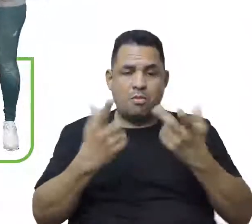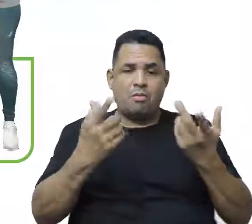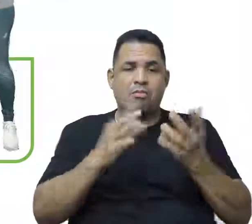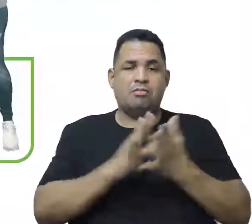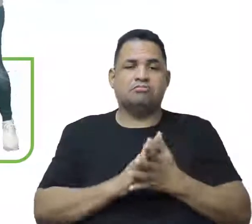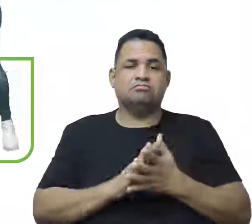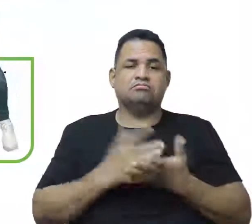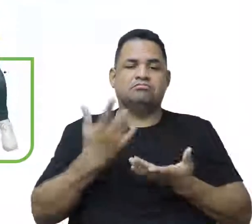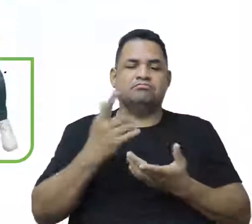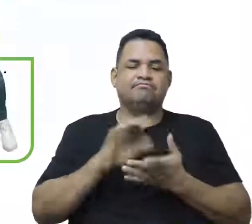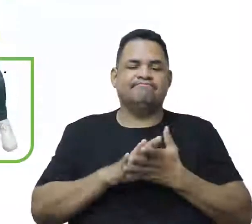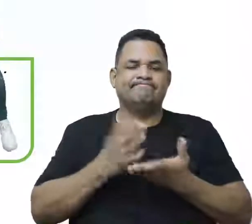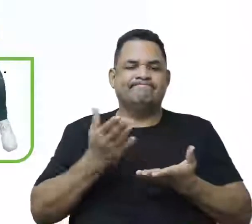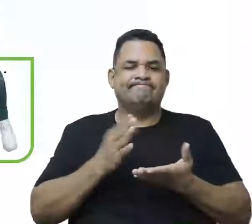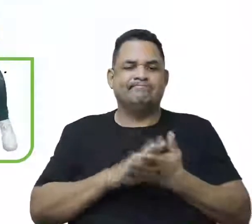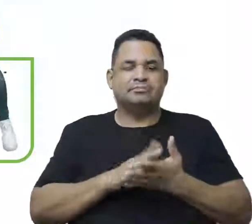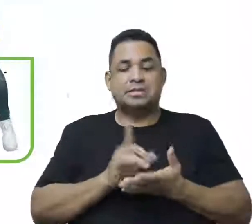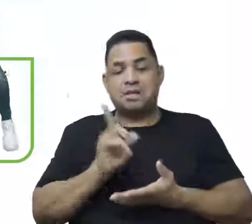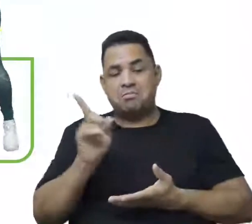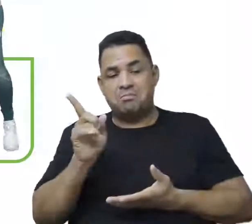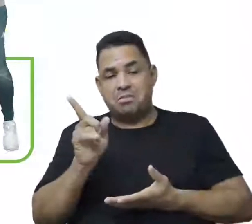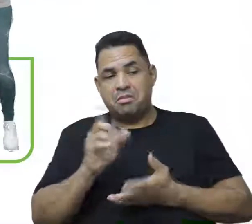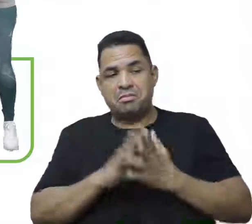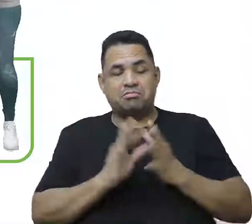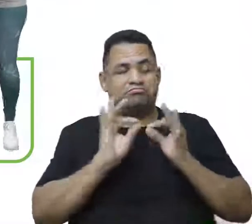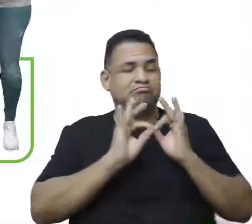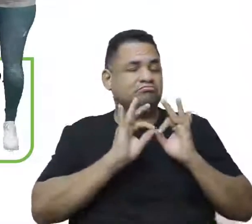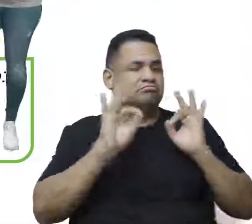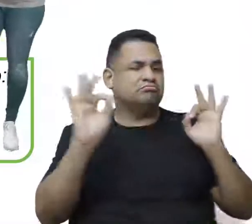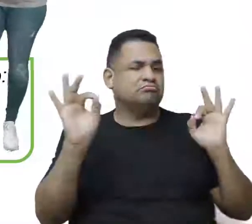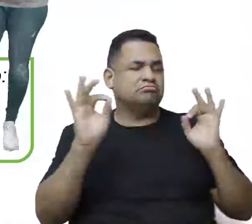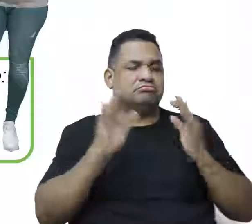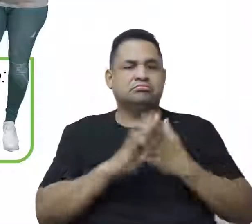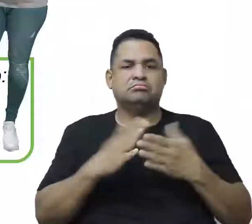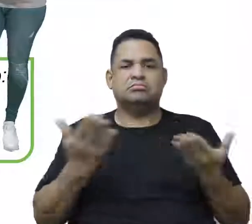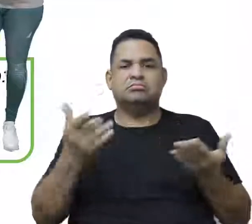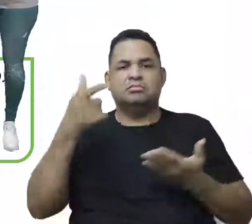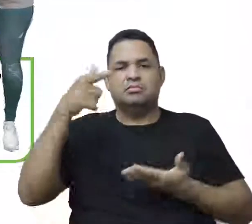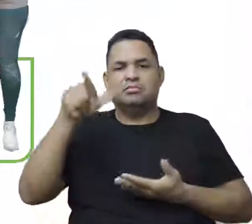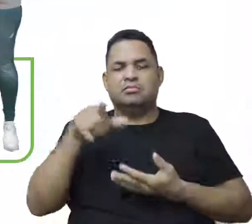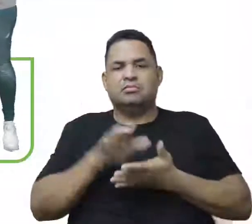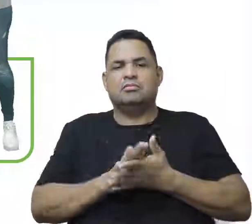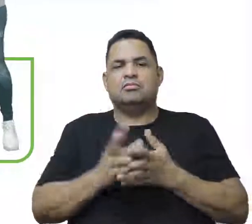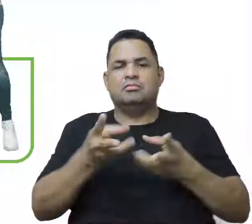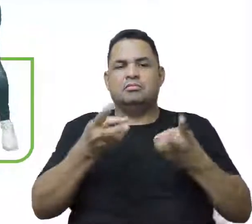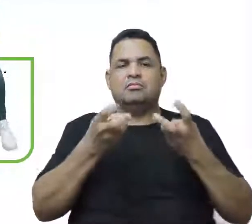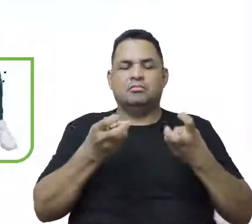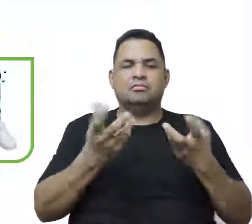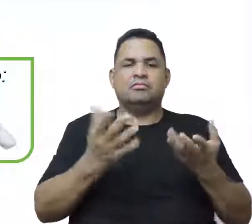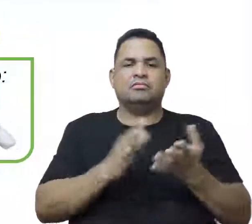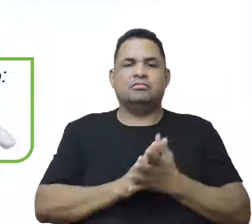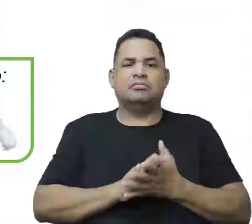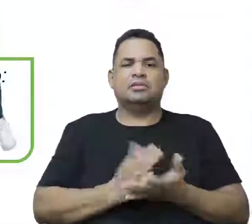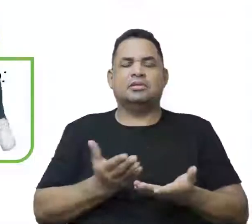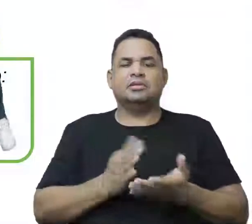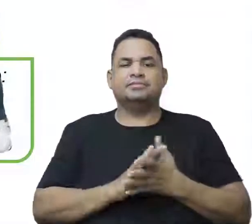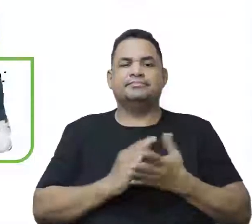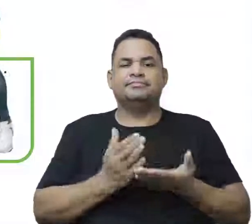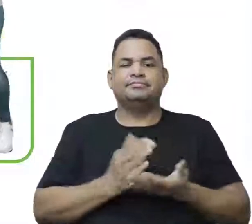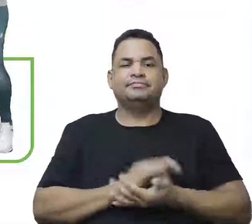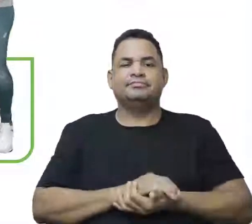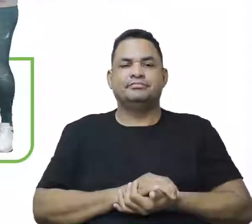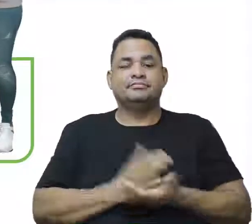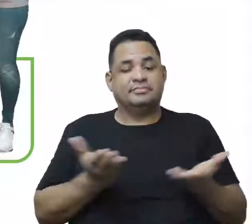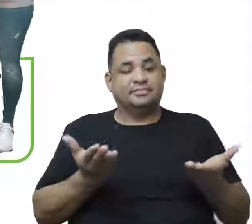De um olhar enviesado, olhar para o lado, olhar distante. Então a gente consegue perceber ali uma distância do assunto. E isso está